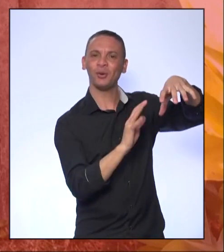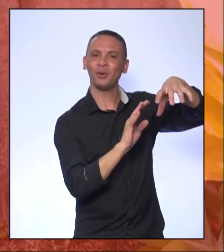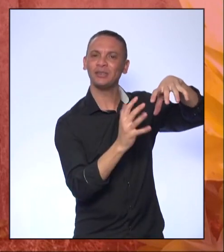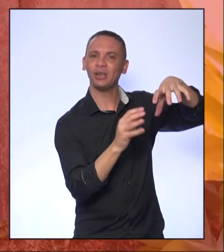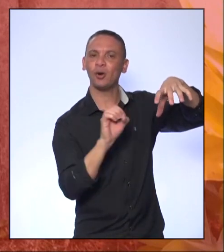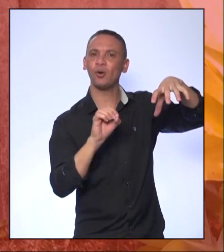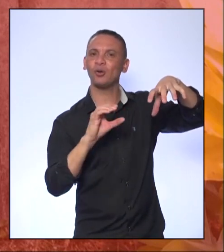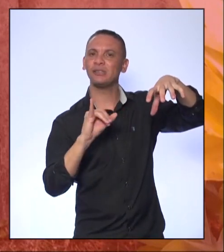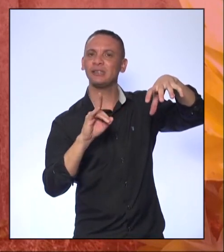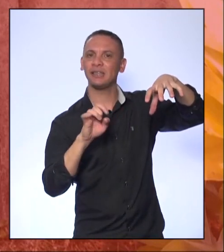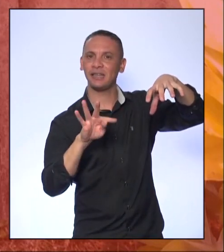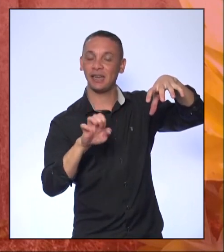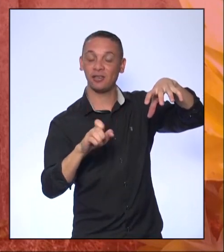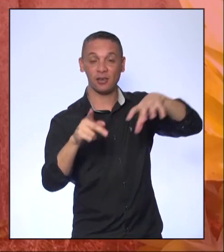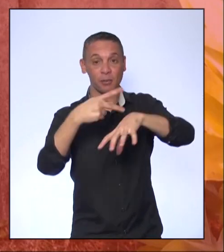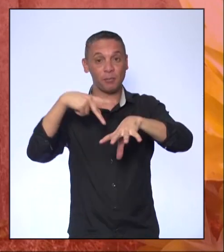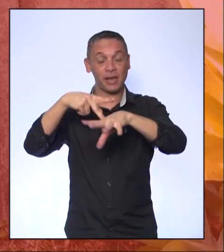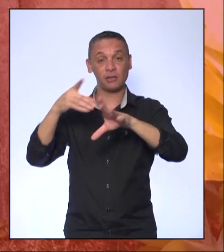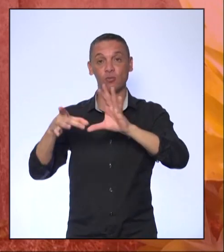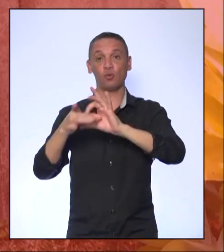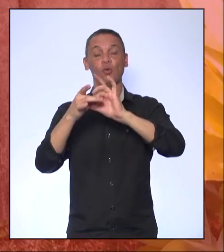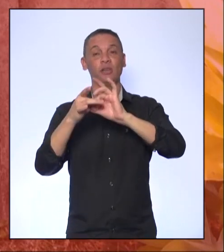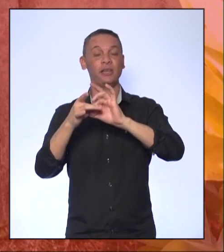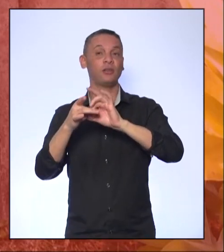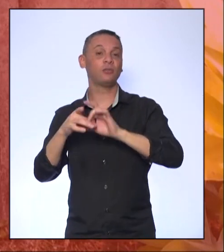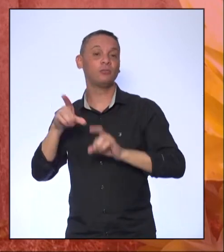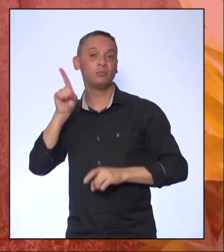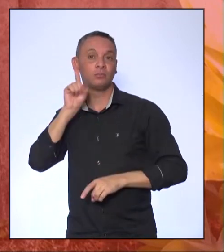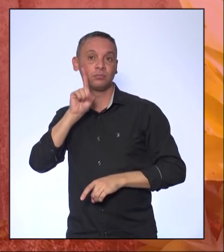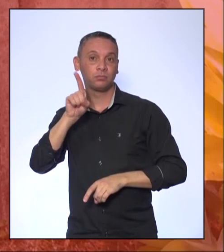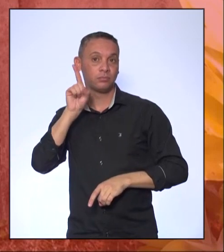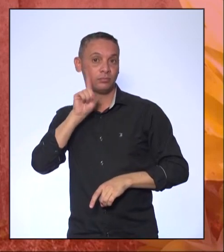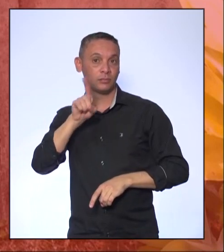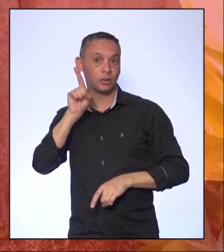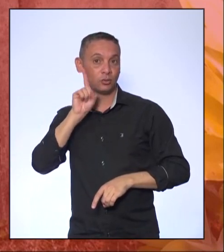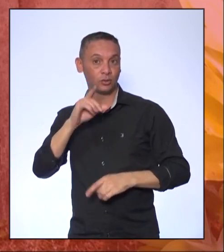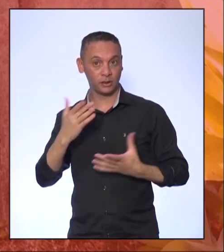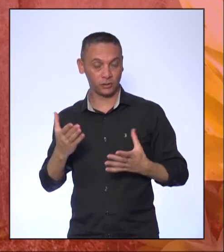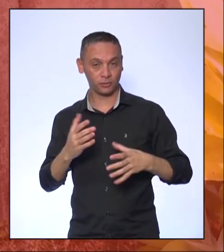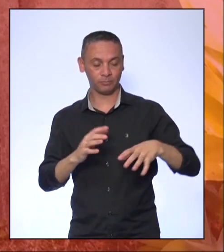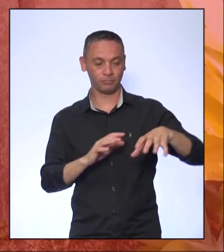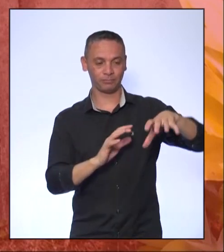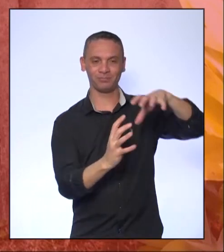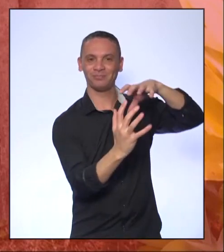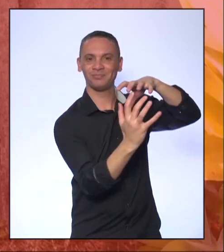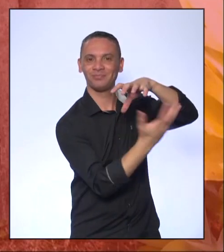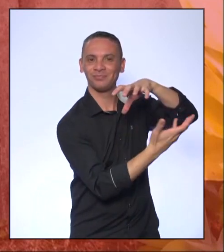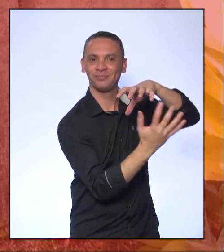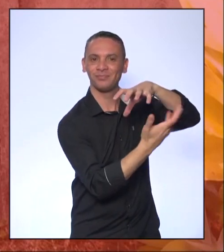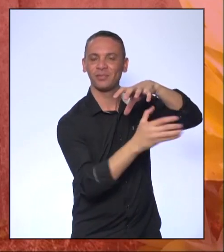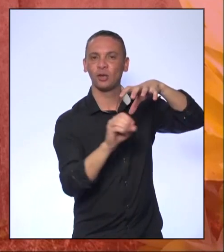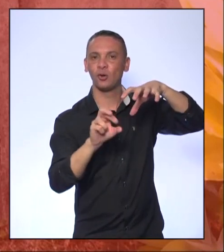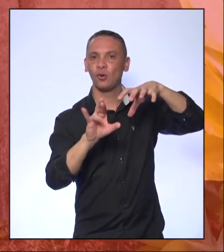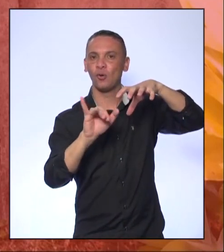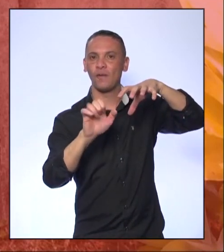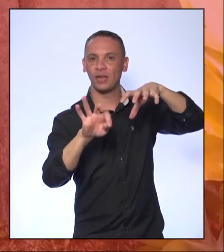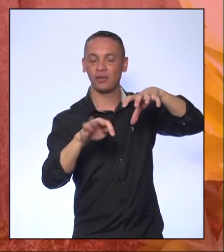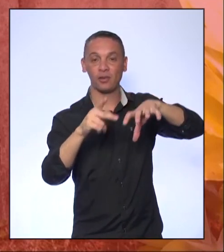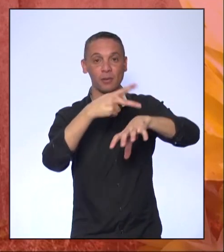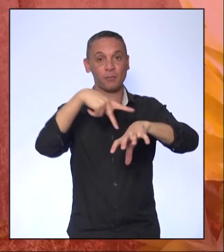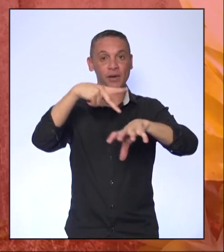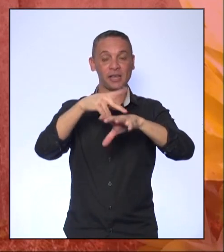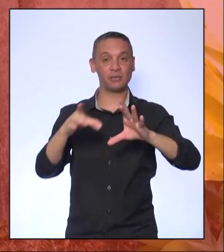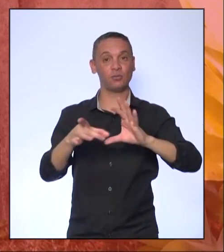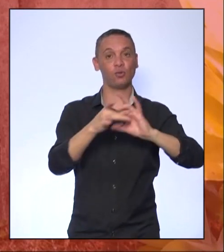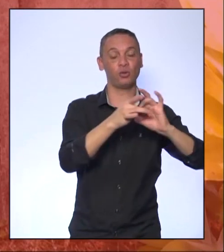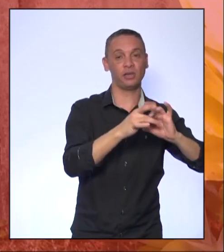países alinhados aos Estados Unidos e ao sistema capitalista, enquanto o Oriente representava os países alinhados à